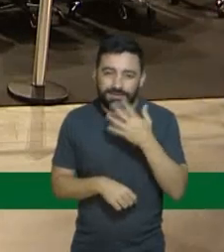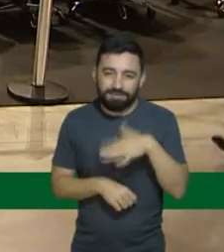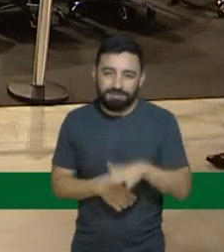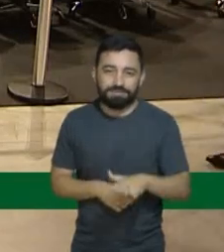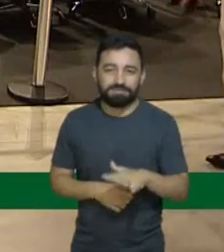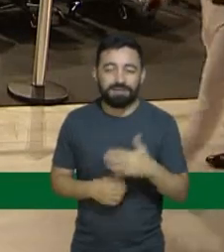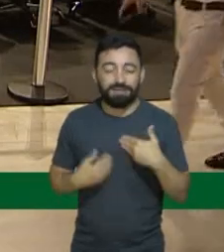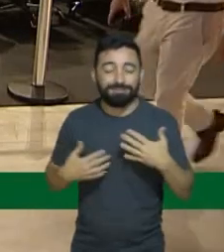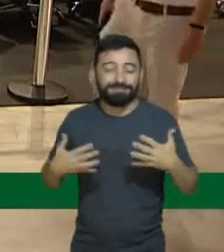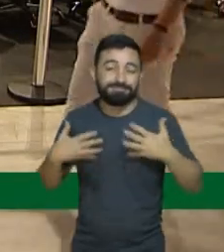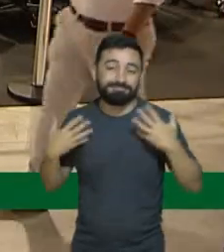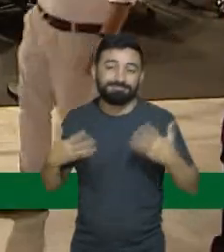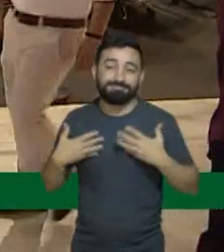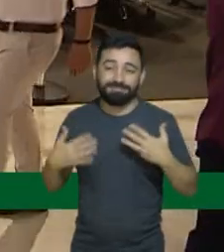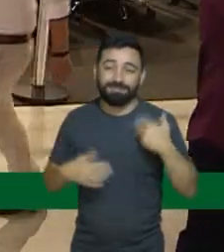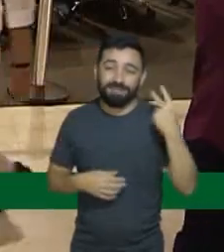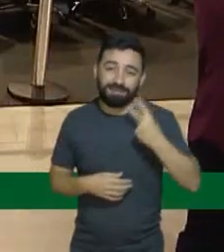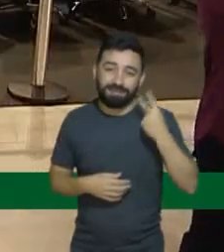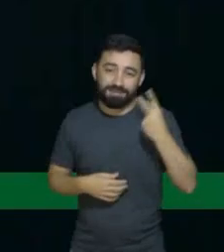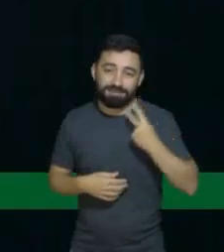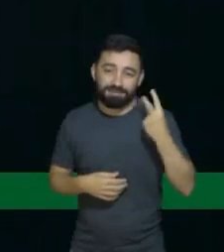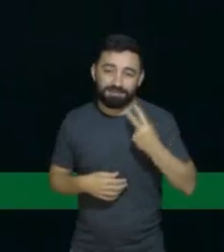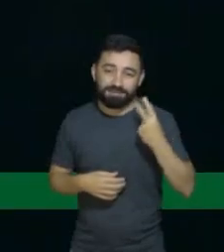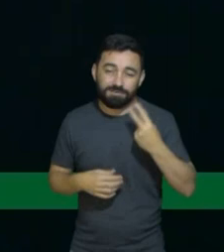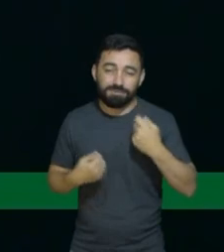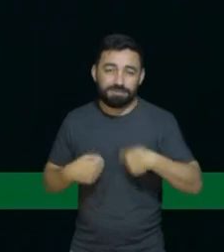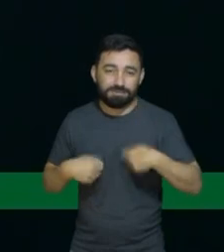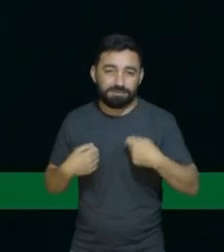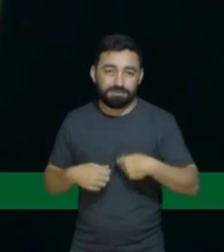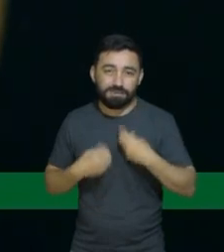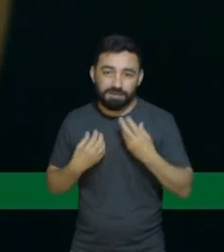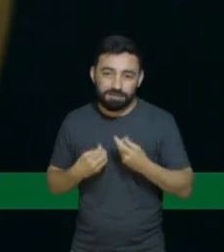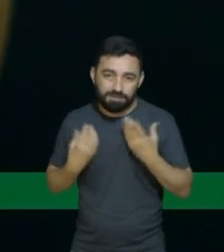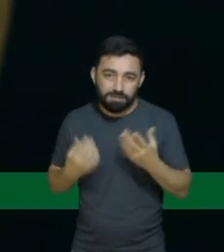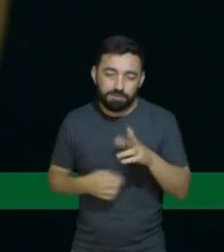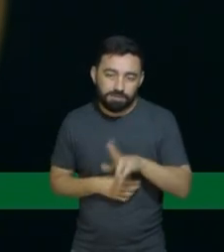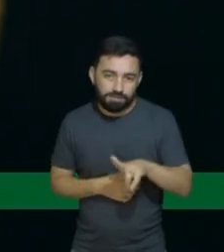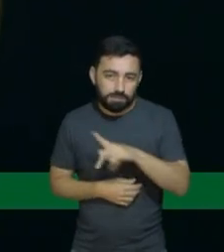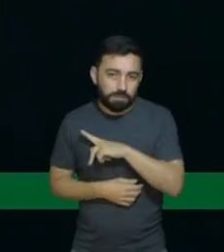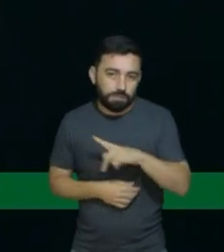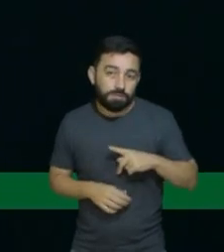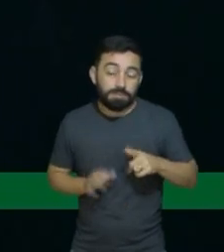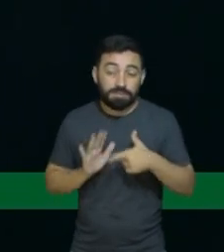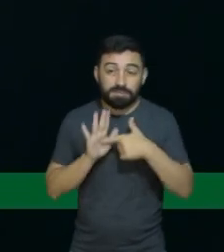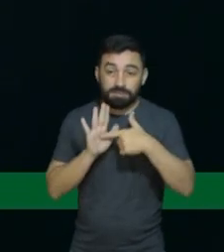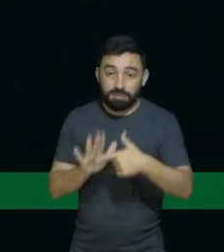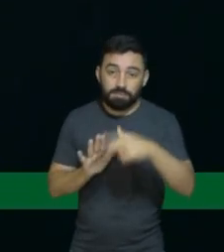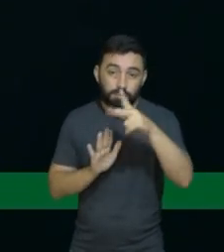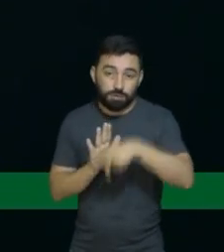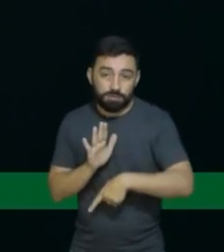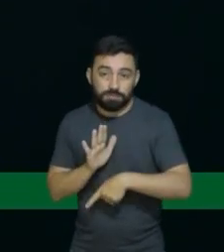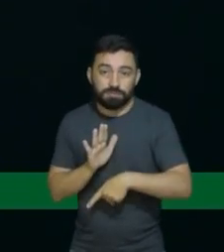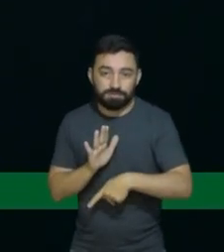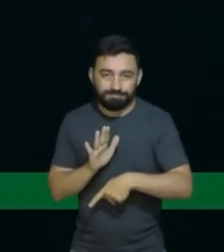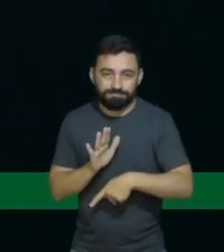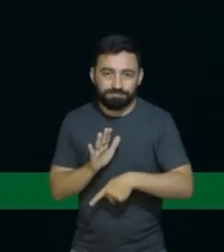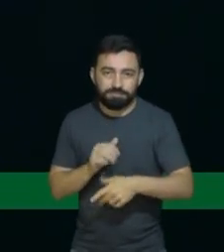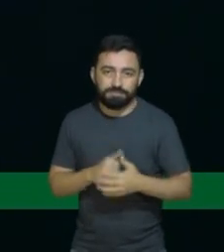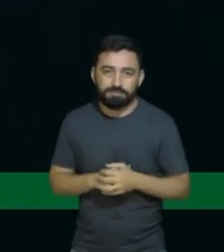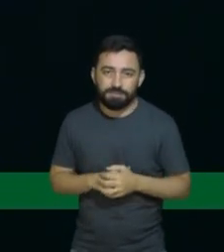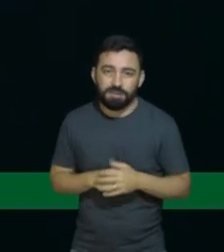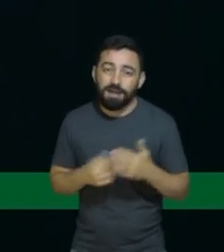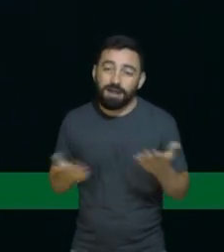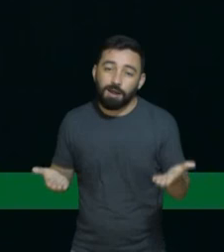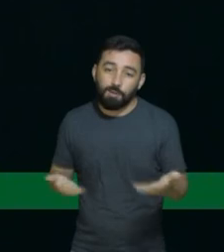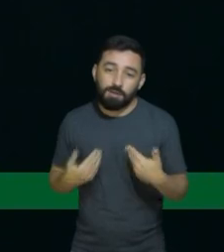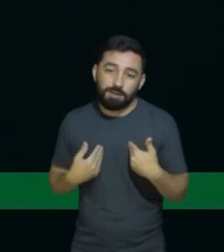enquanto vereador em Blumenau fazer a declaração de utilidade pública apresentar o projeto de declaração Municipal e agora como